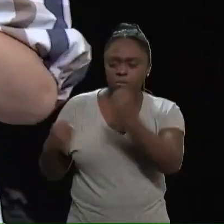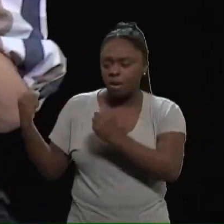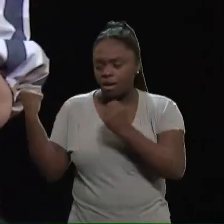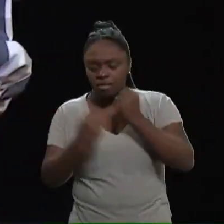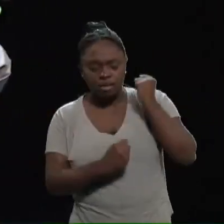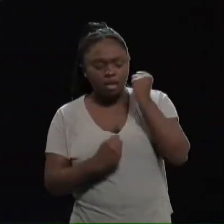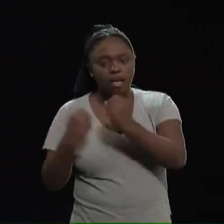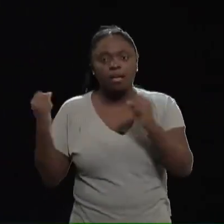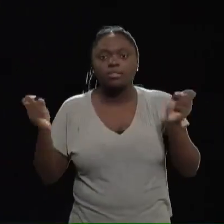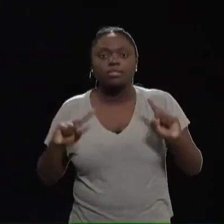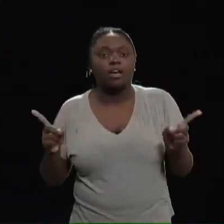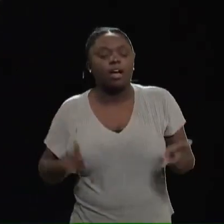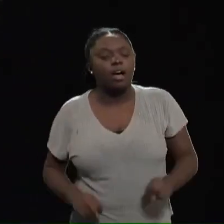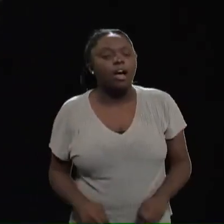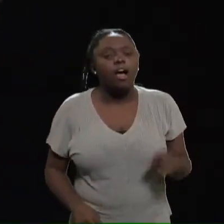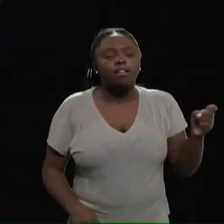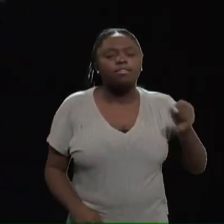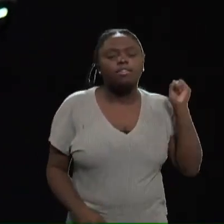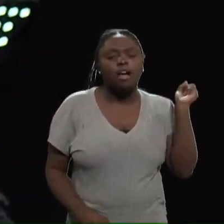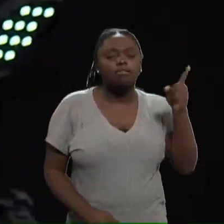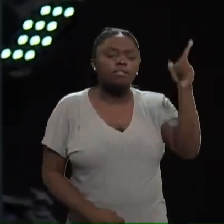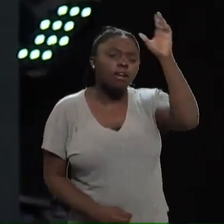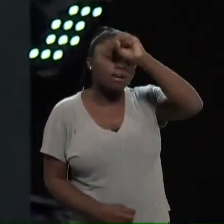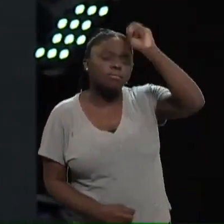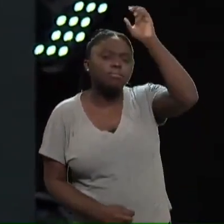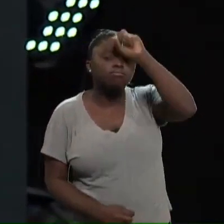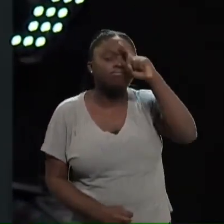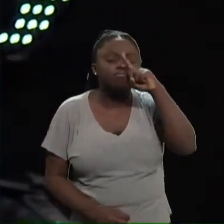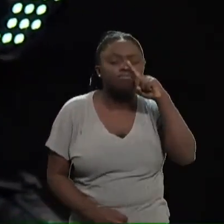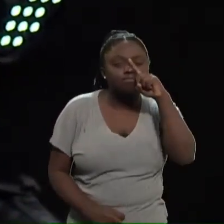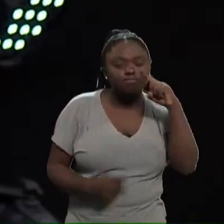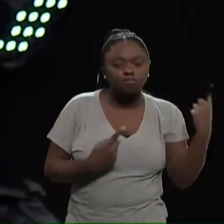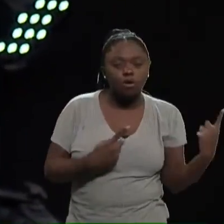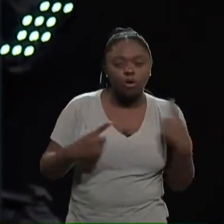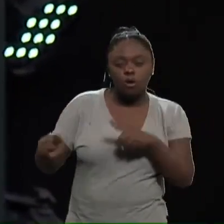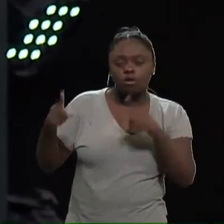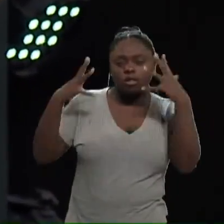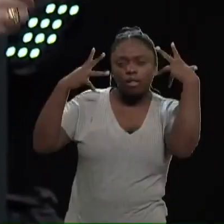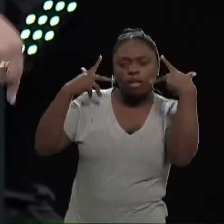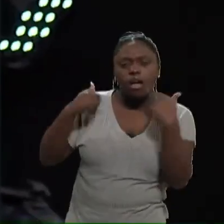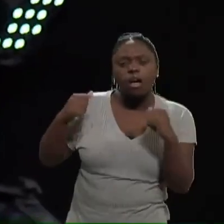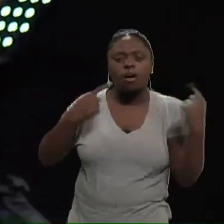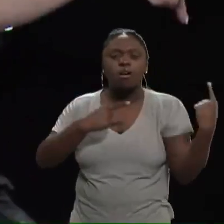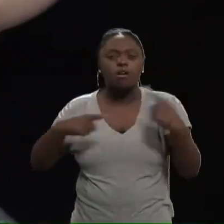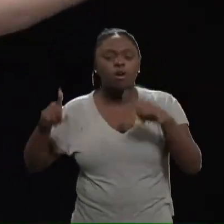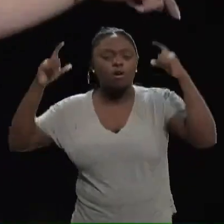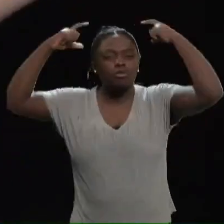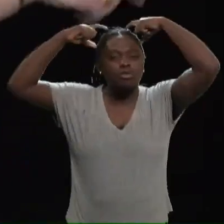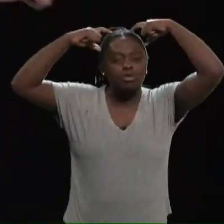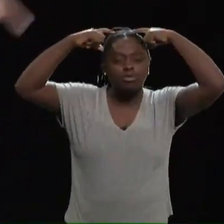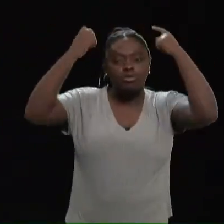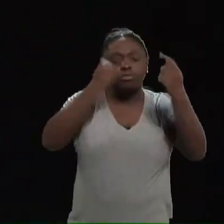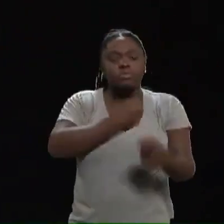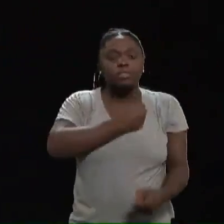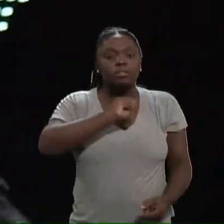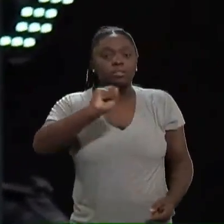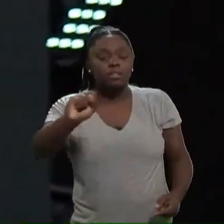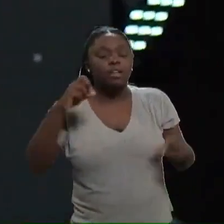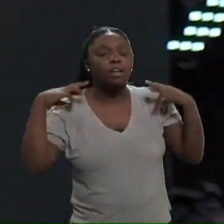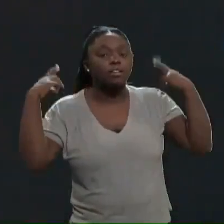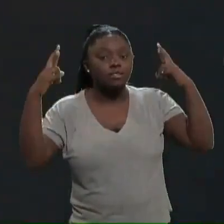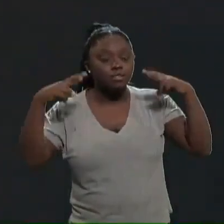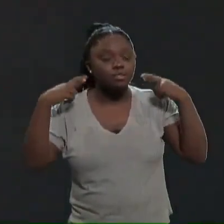soldado. Davi está aprendendo arriscando a sua própria vida contra leões, contra ursos, para defender as suas